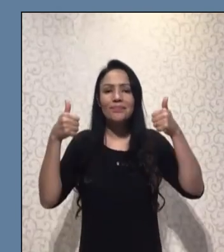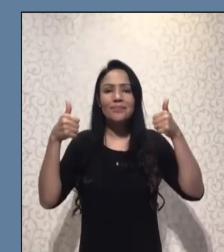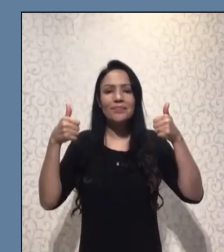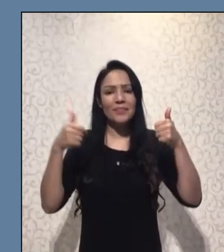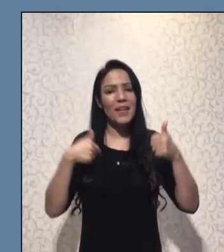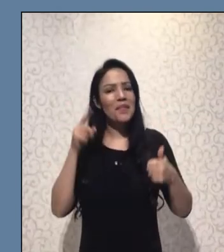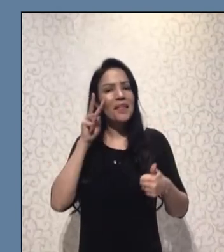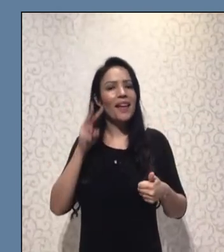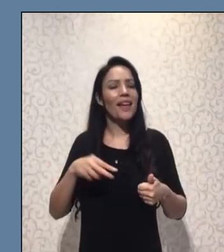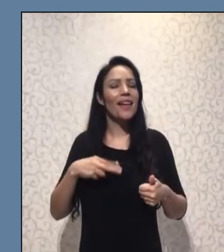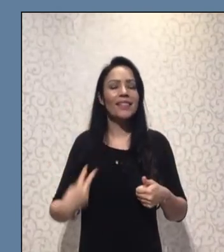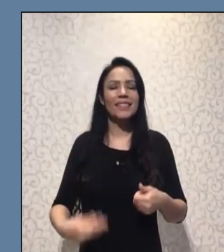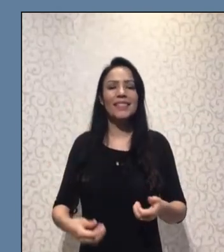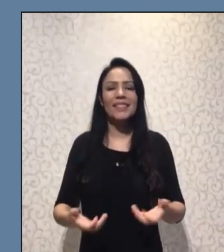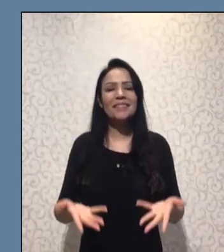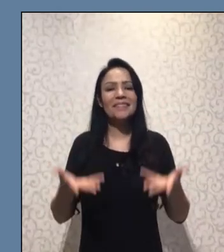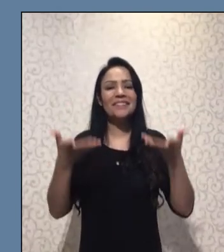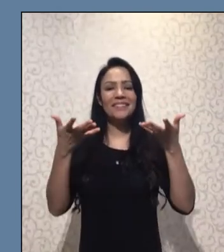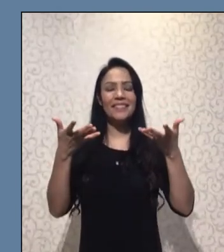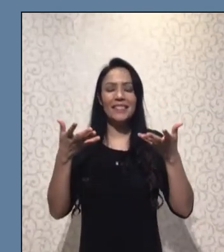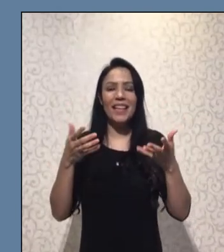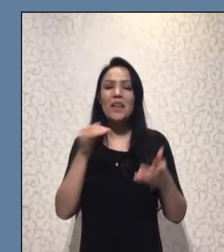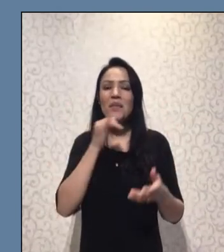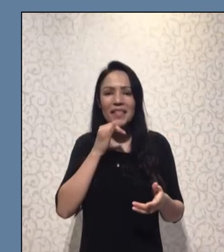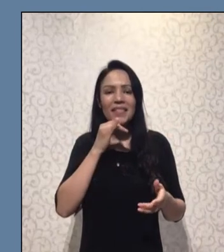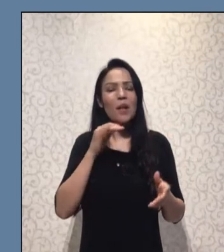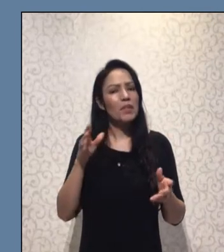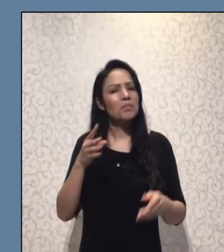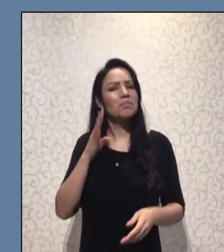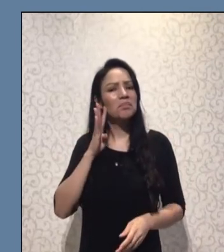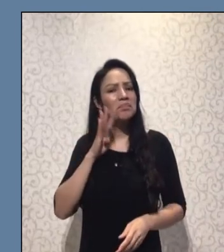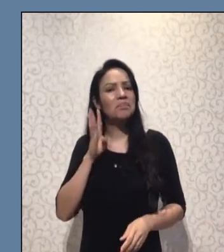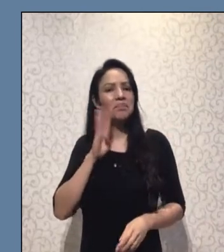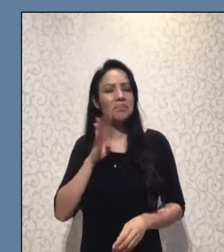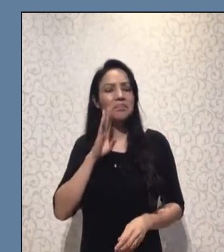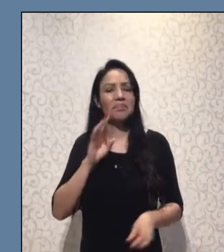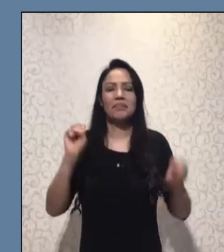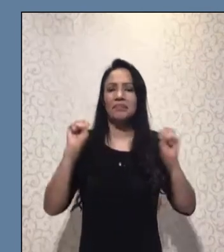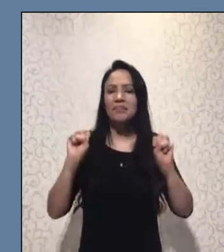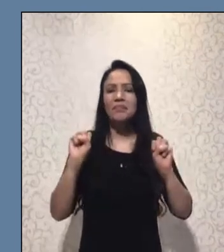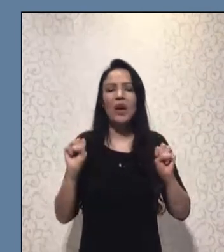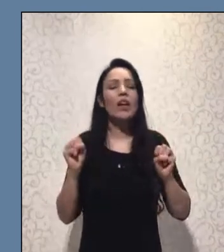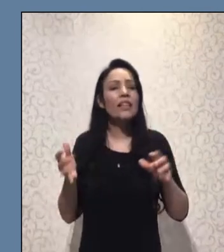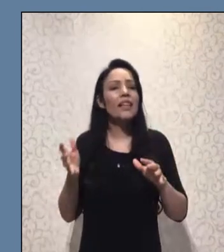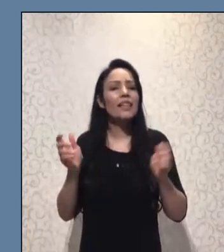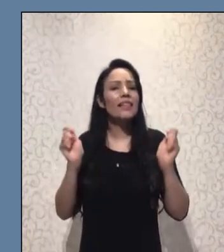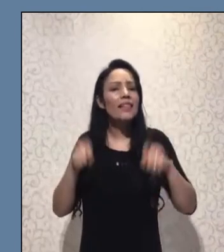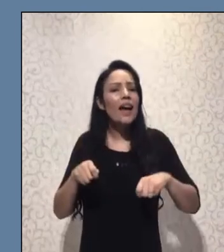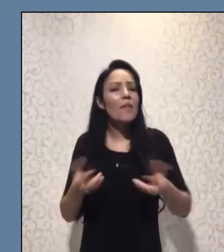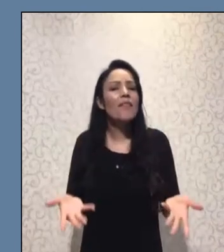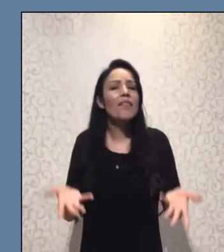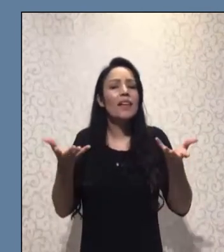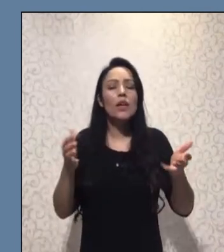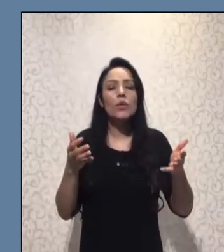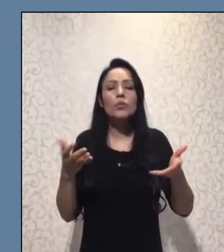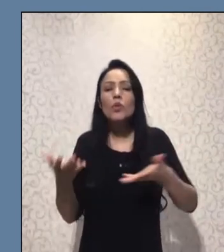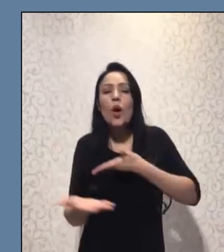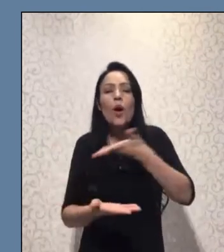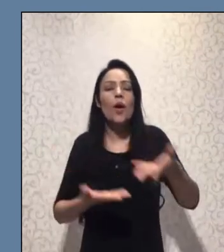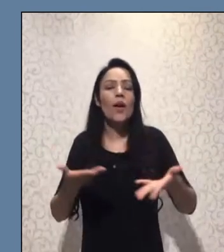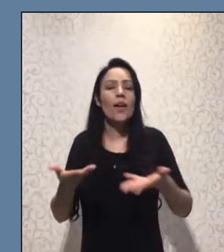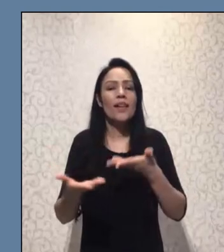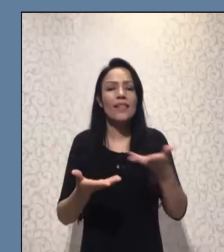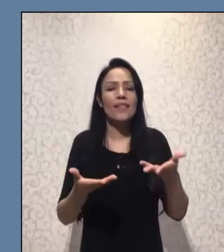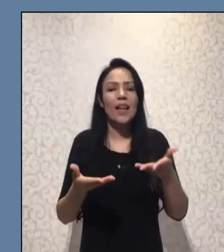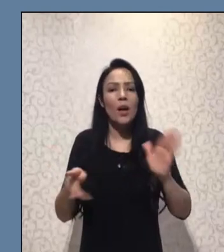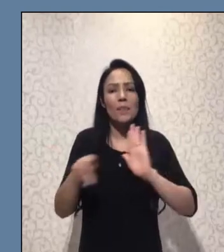acho que são exemplos bastante interessantes de como a gente, inclusive, permite eventualmente trocas entre o espaço do museu, que é um